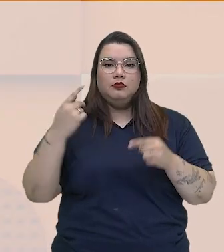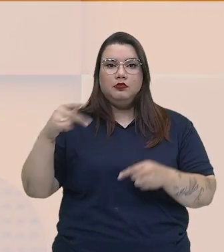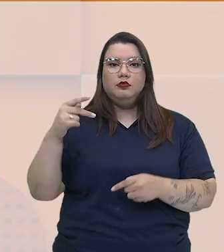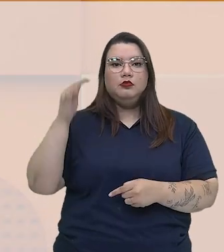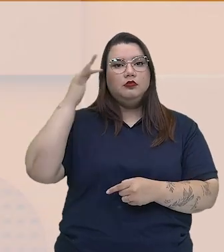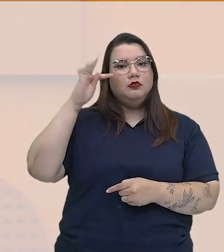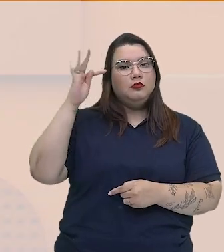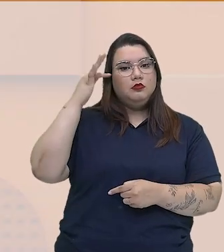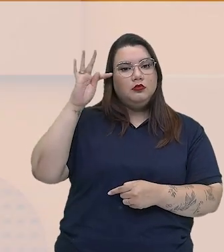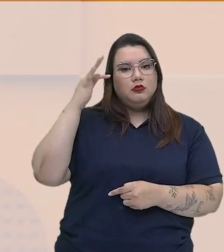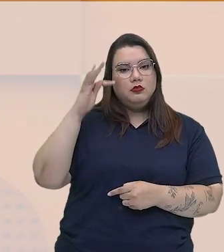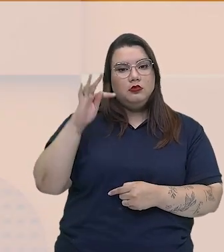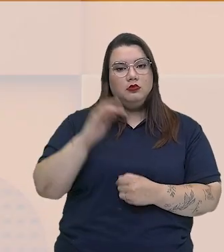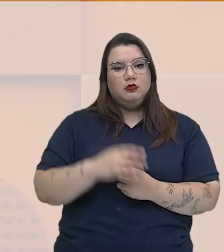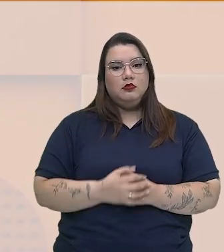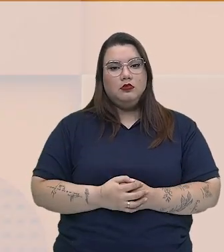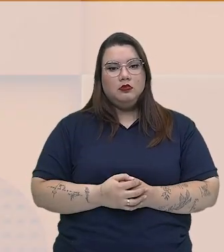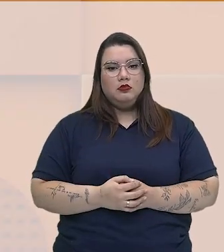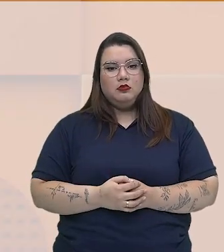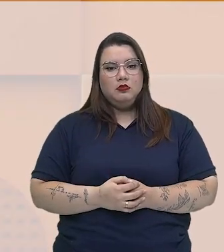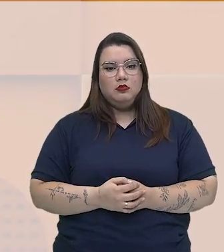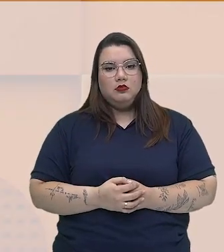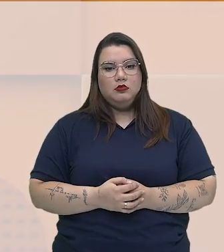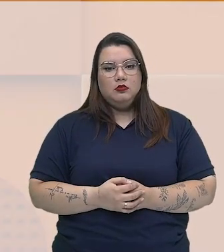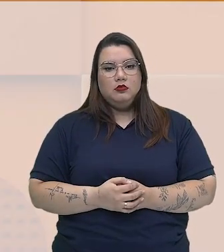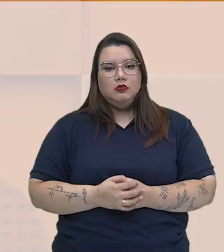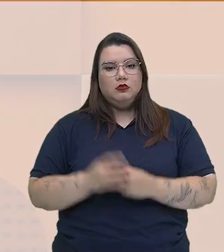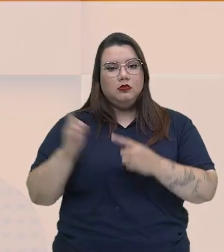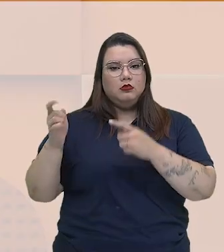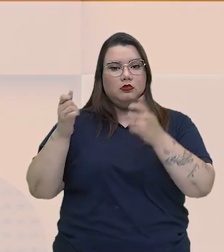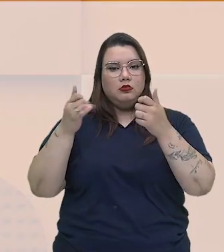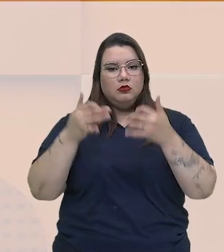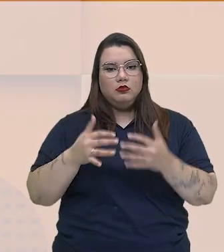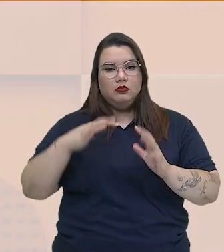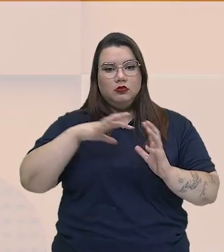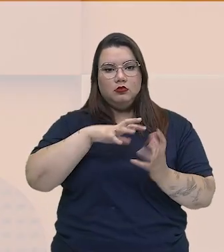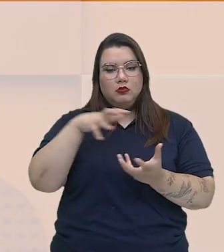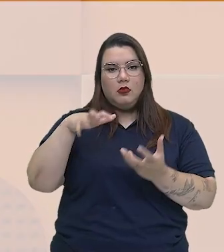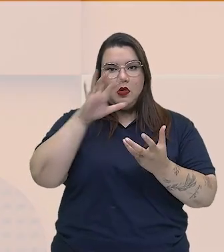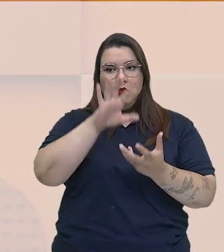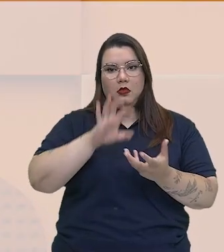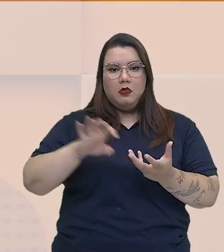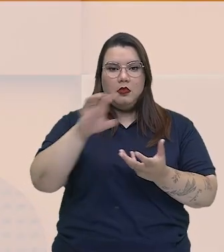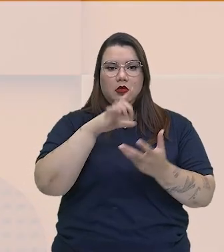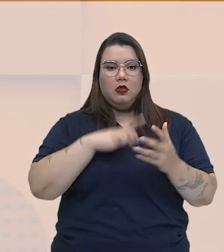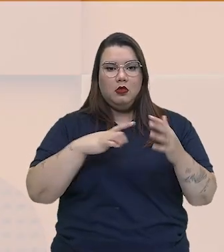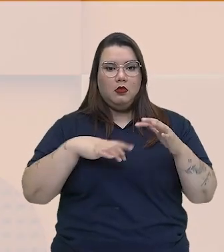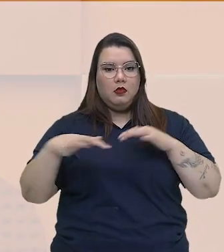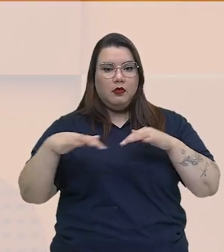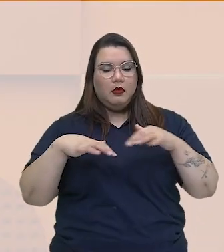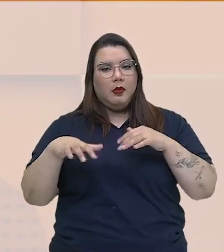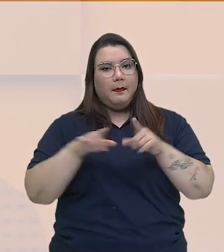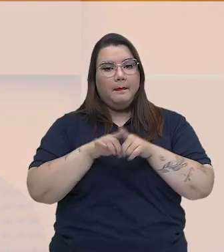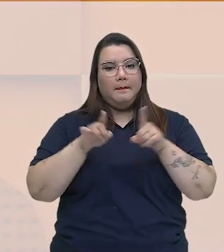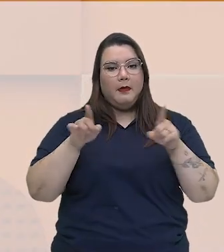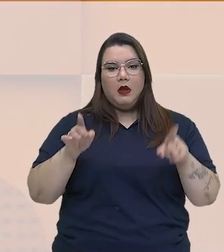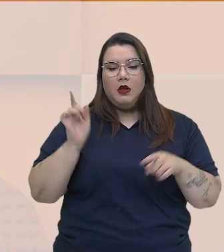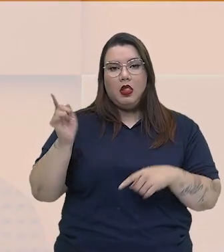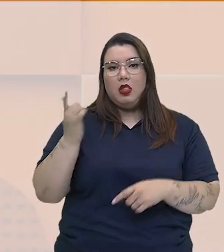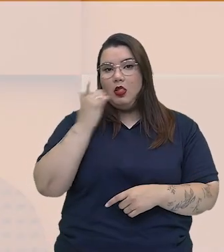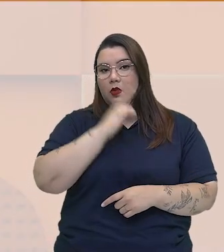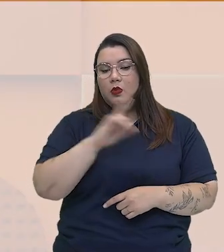sua teoria, em que ele dizia que os continentes se movimentavam. Entretanto, ele